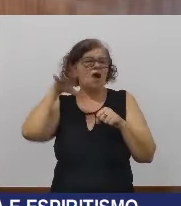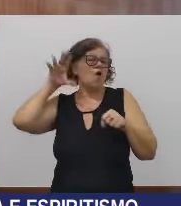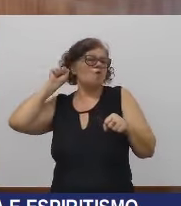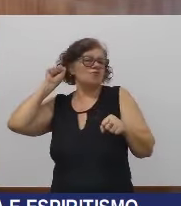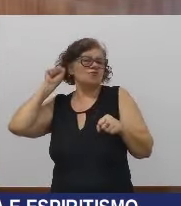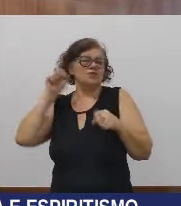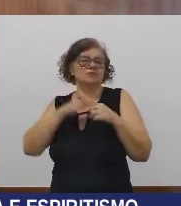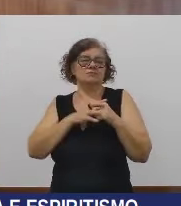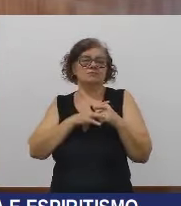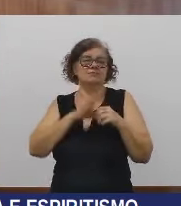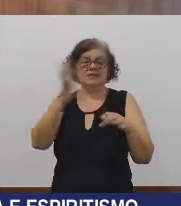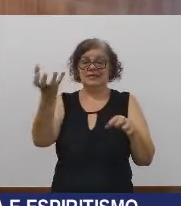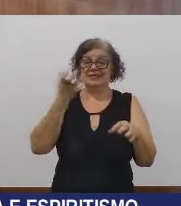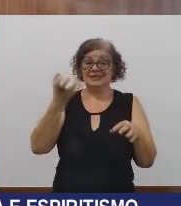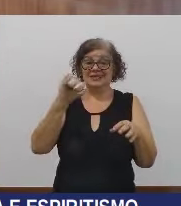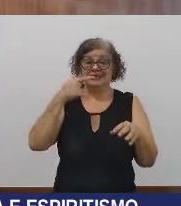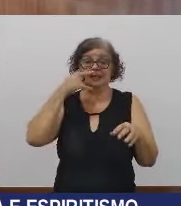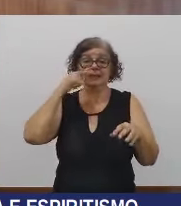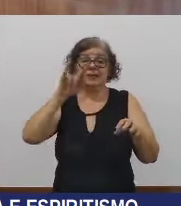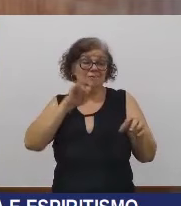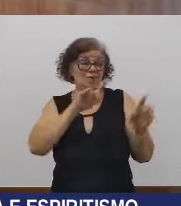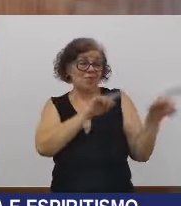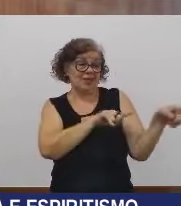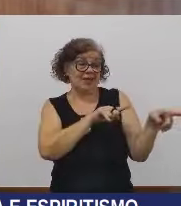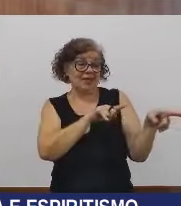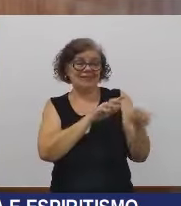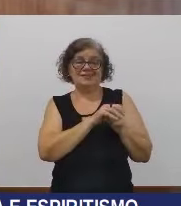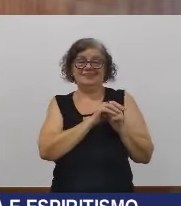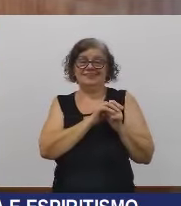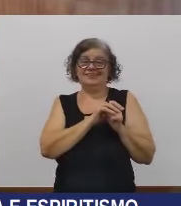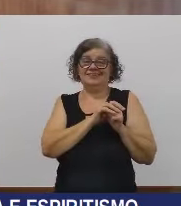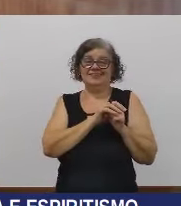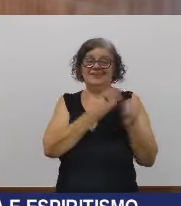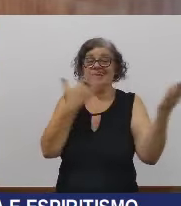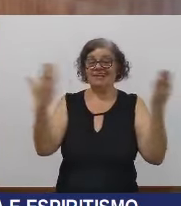eles deviam pensar assim, queria ter um pai assim.